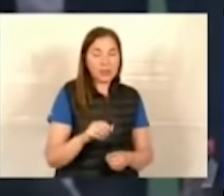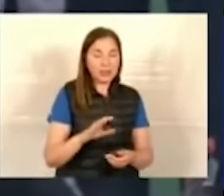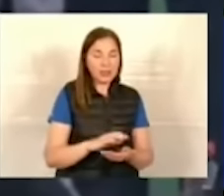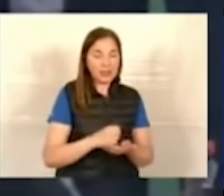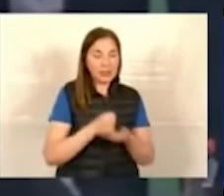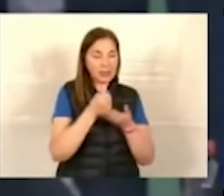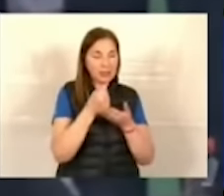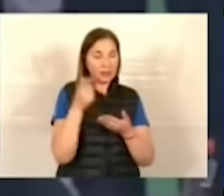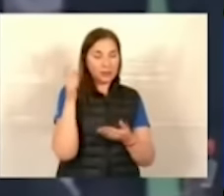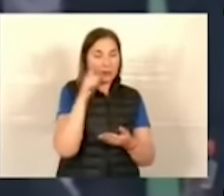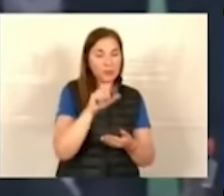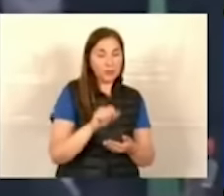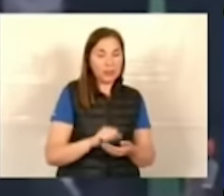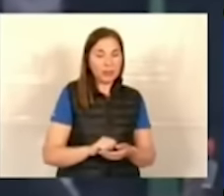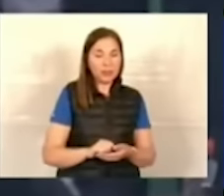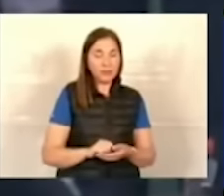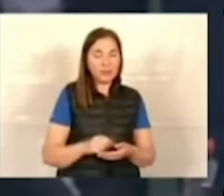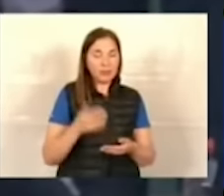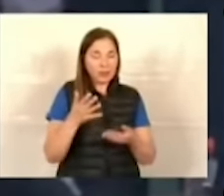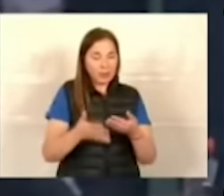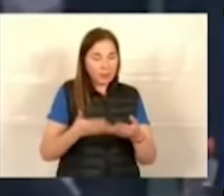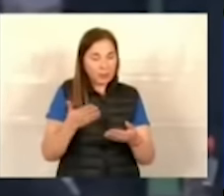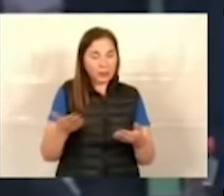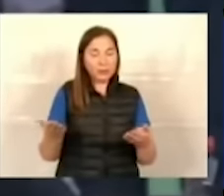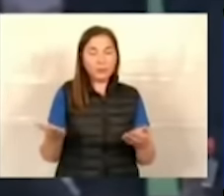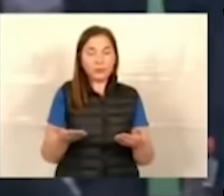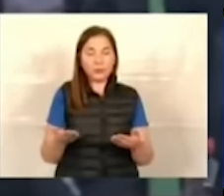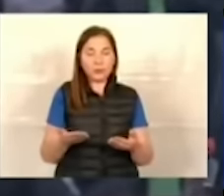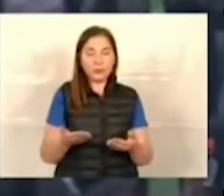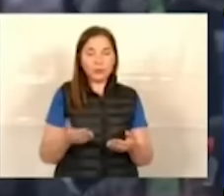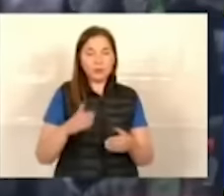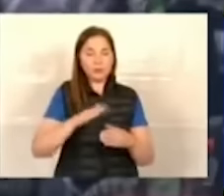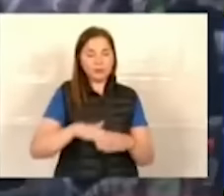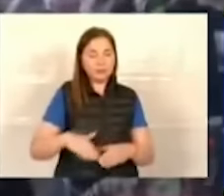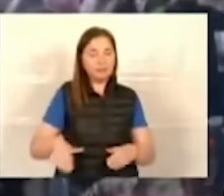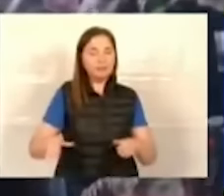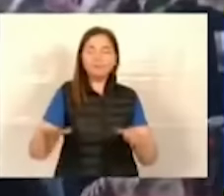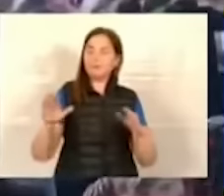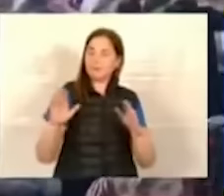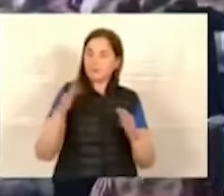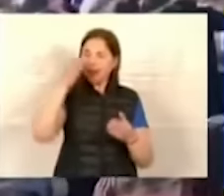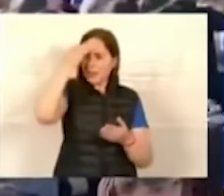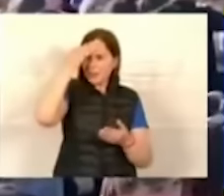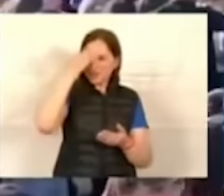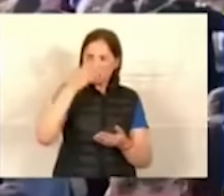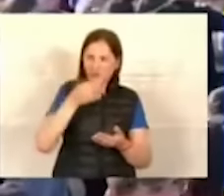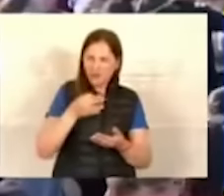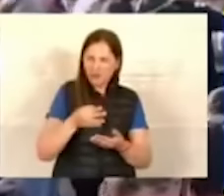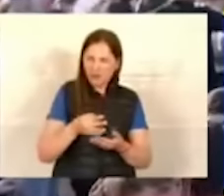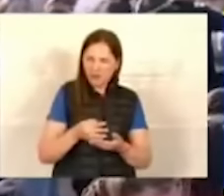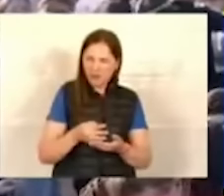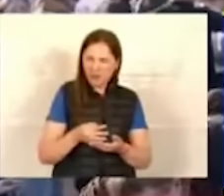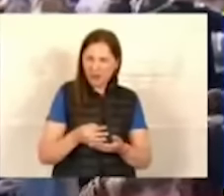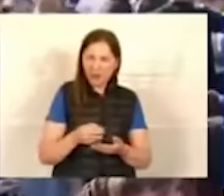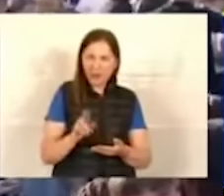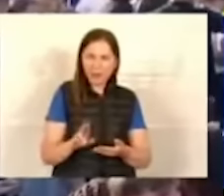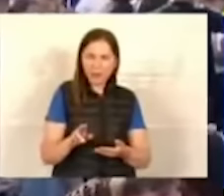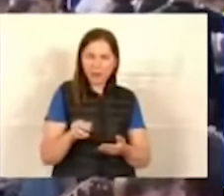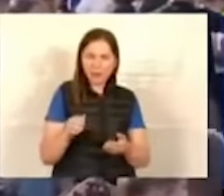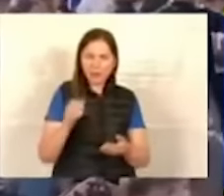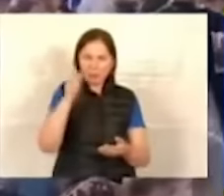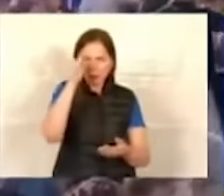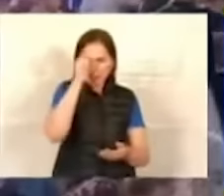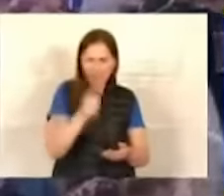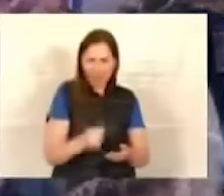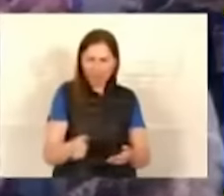salvo Então o que eu falo para vocês no dia de hoje levante o seu bastão Estenda o sobre o mar porque o